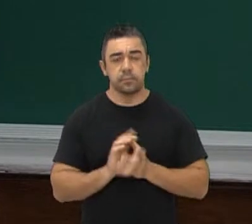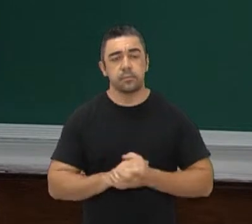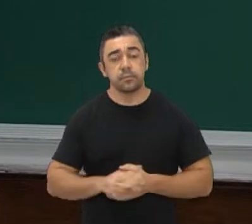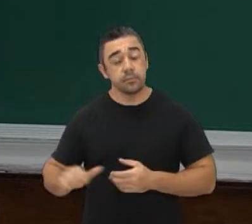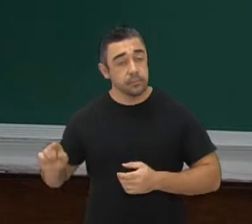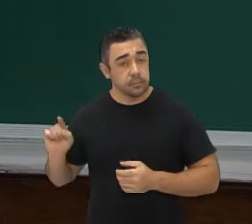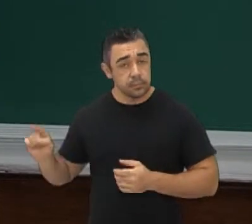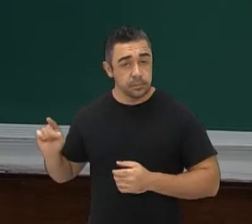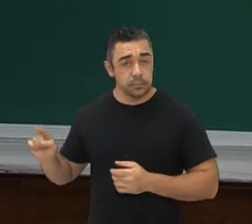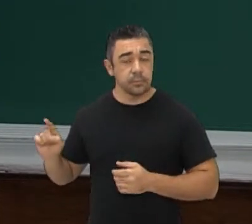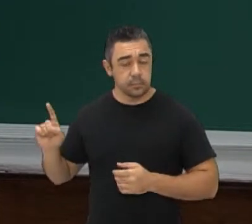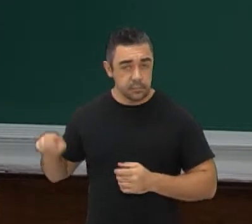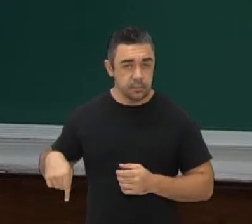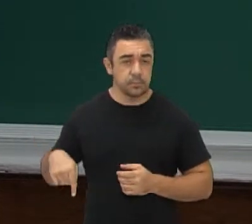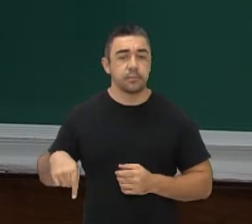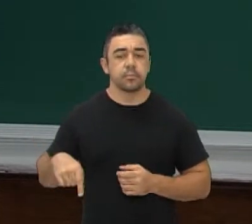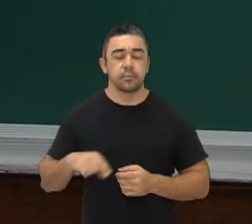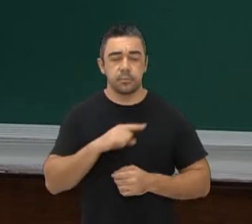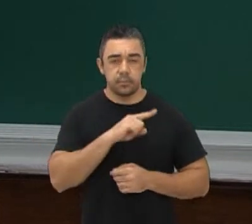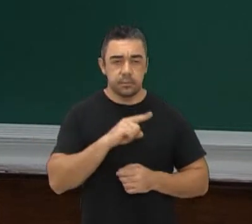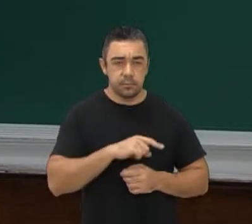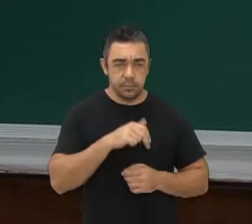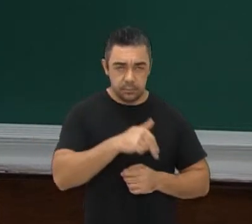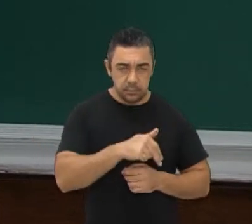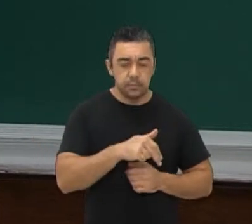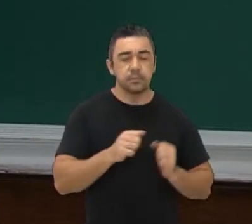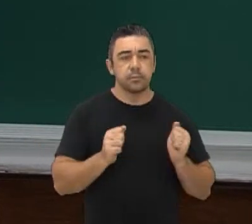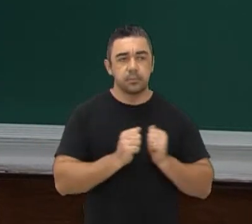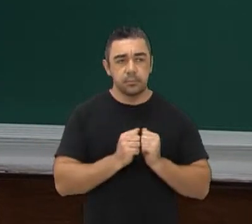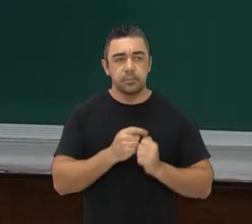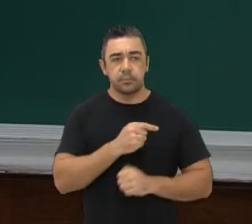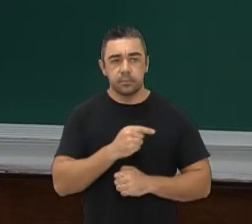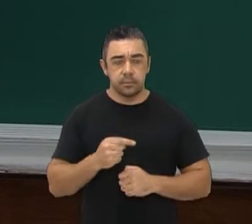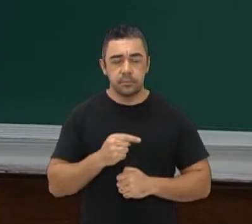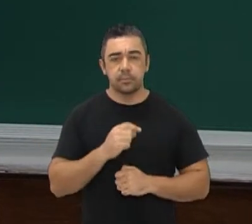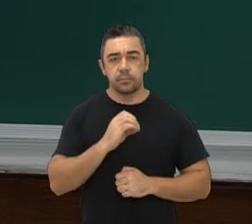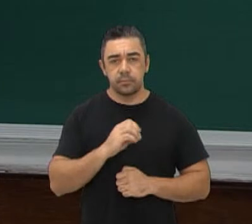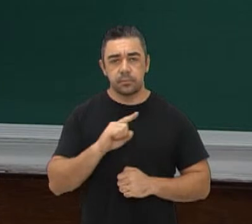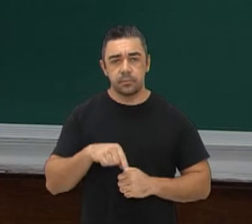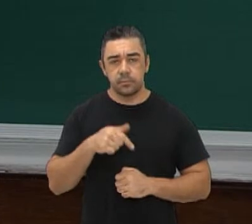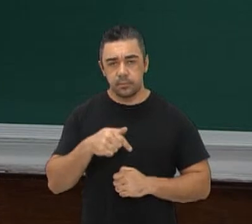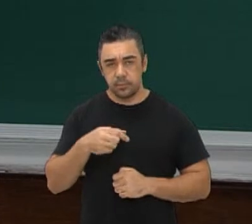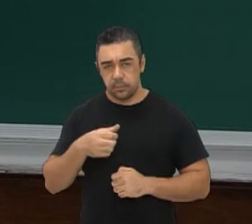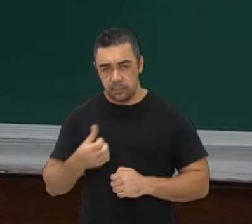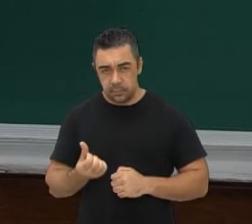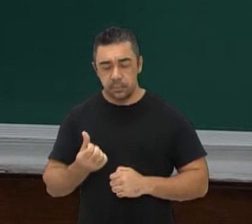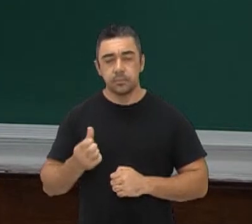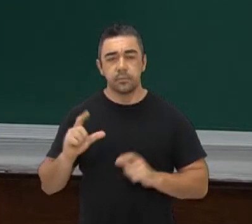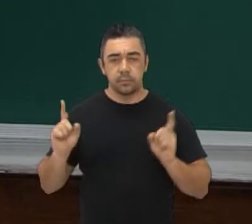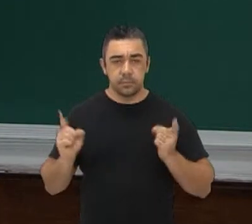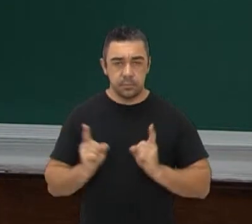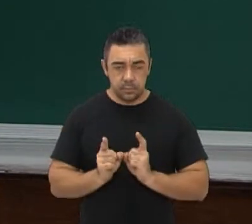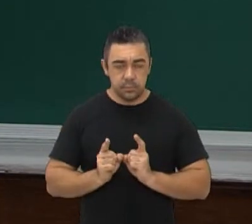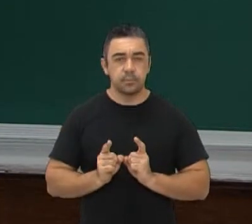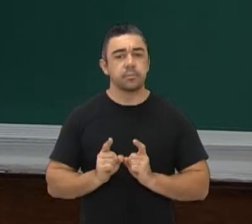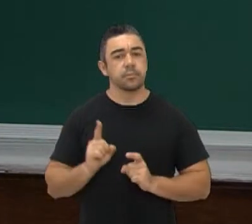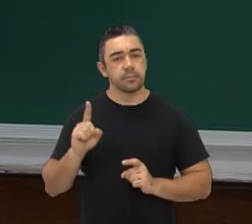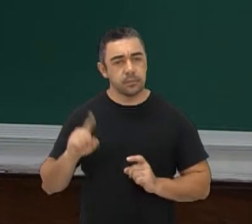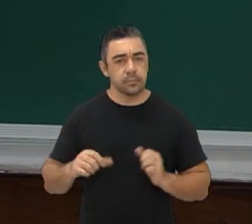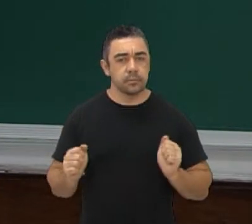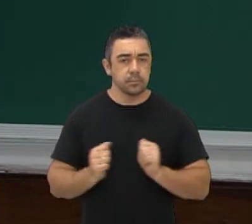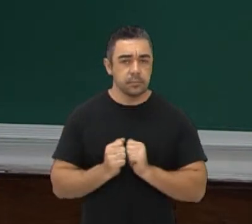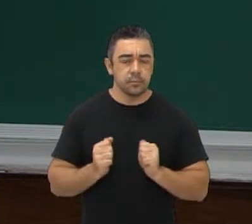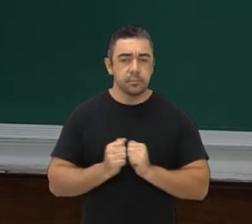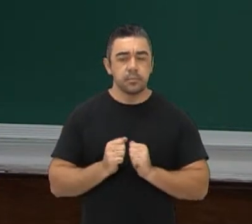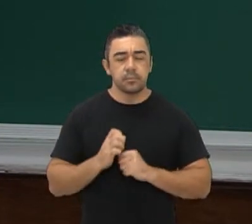nesse caso aqui, a gente tem a reação do zinco e a energia dela é menos 0,76 e é de redução. Estamos com os elétrons do